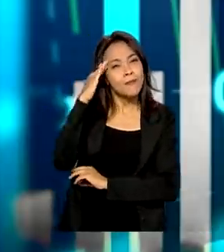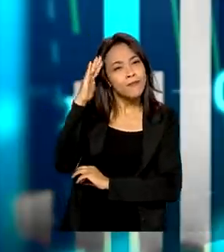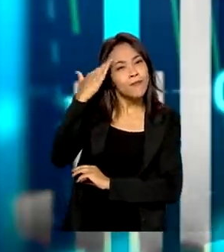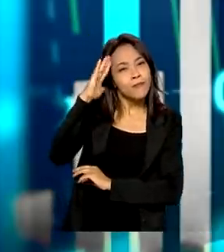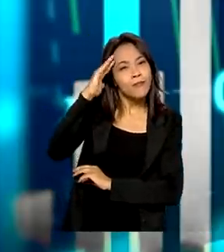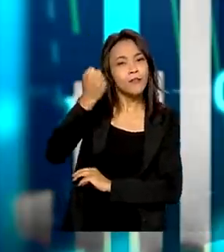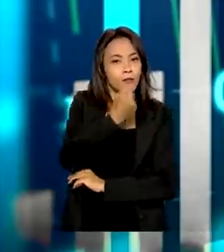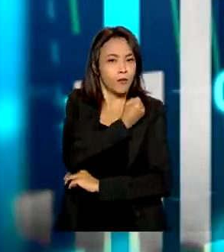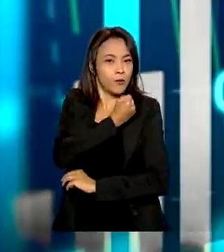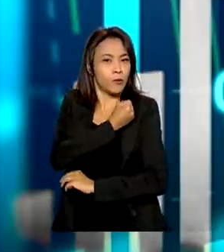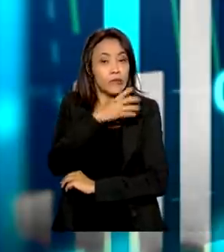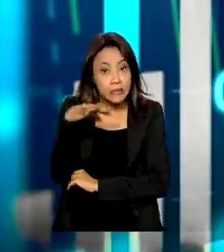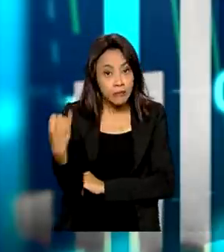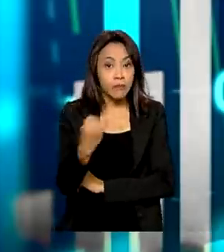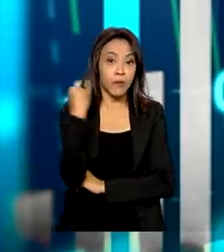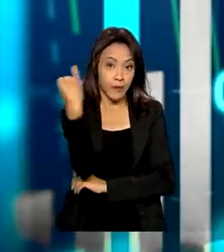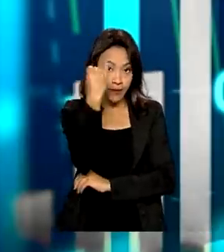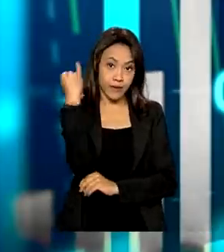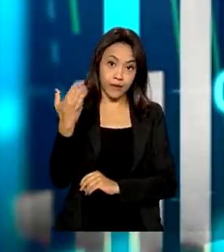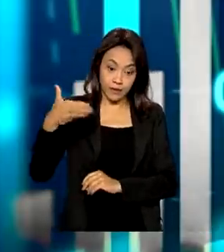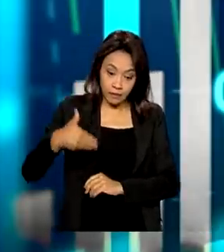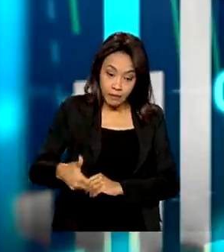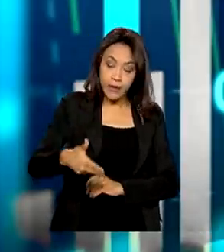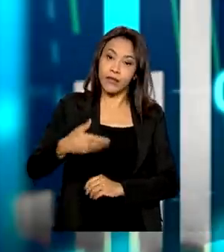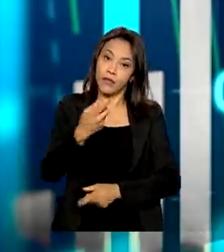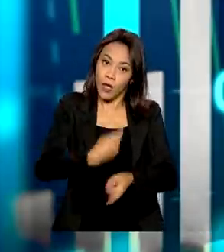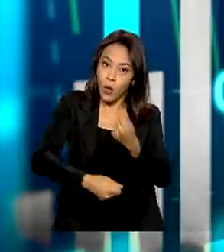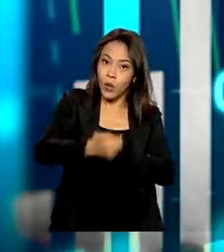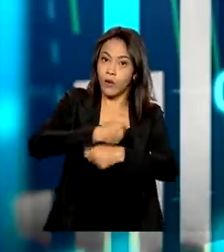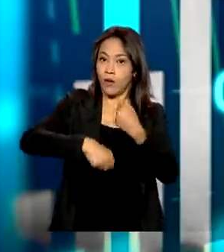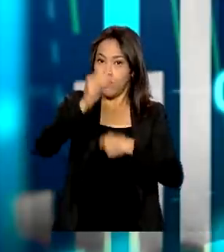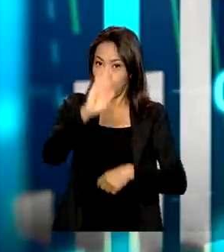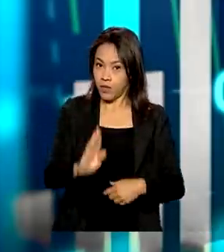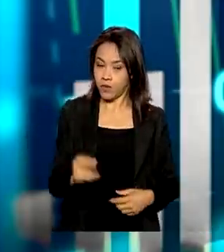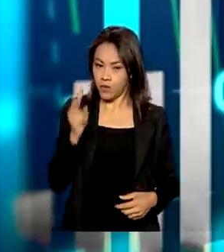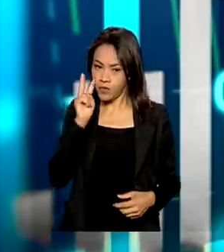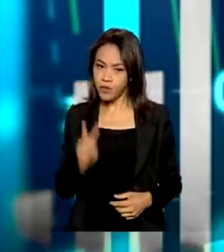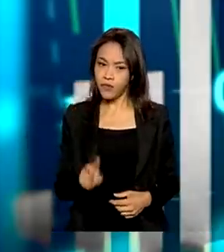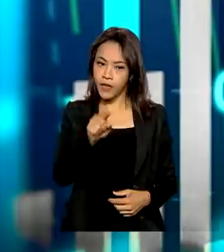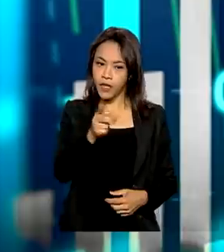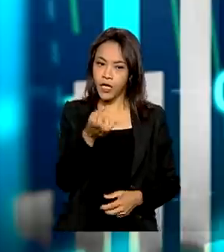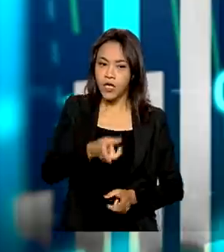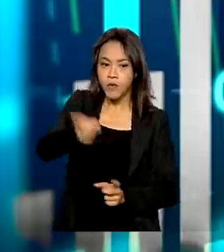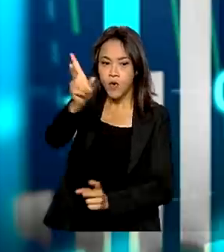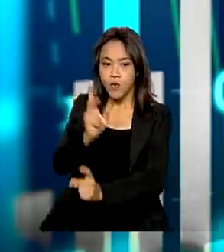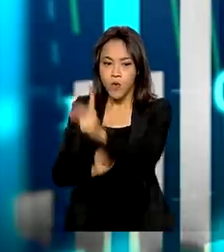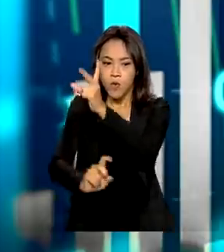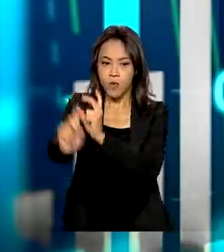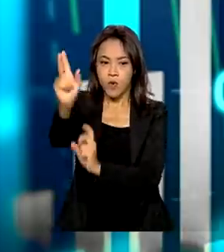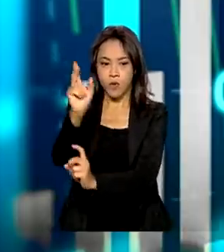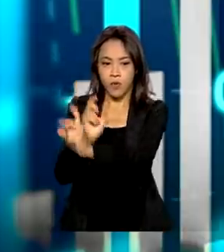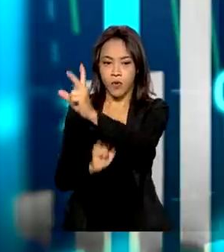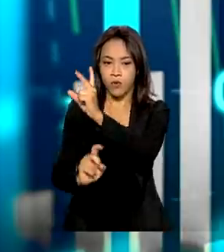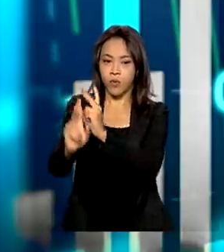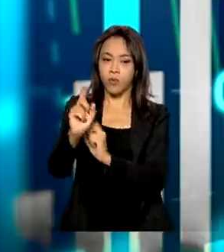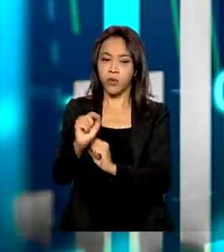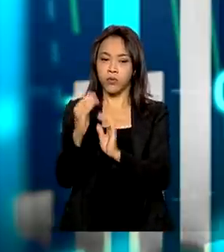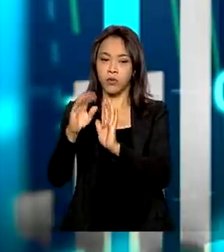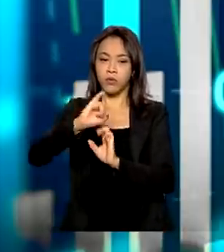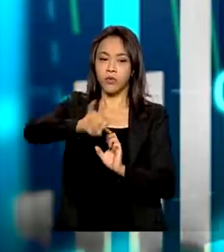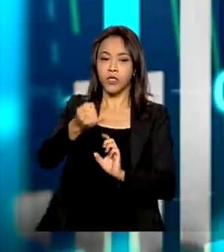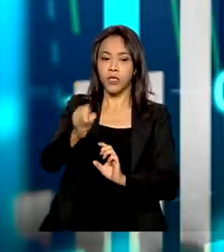desses números EA importância deles para a economia brasileira a gente observa que as exportações de Janeiro cresce no agronegócio